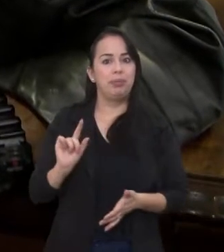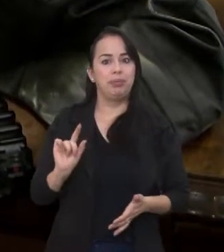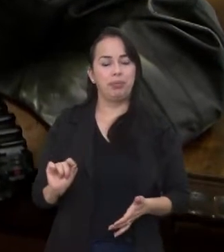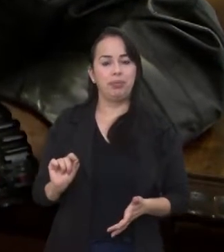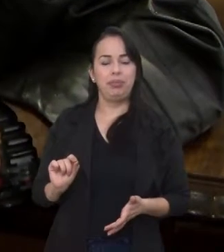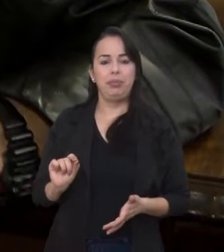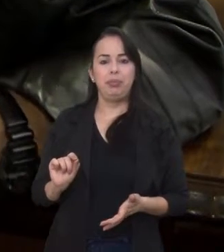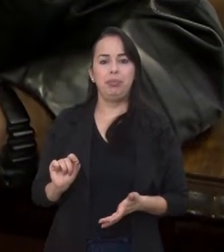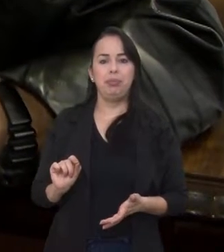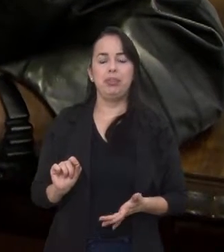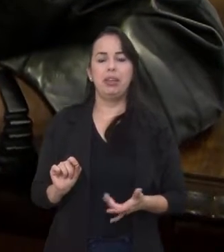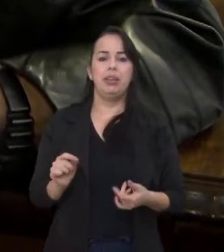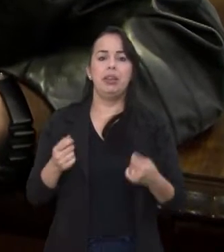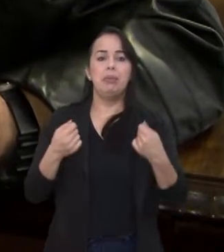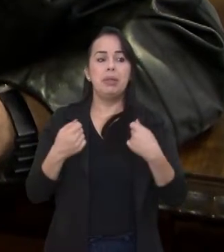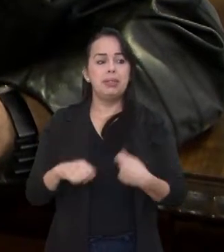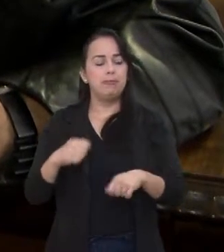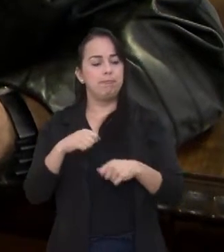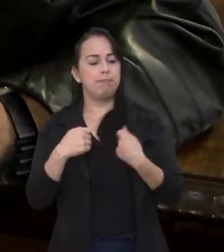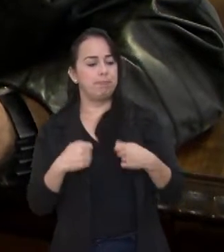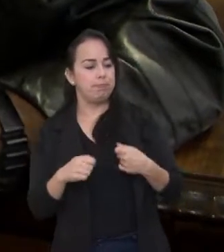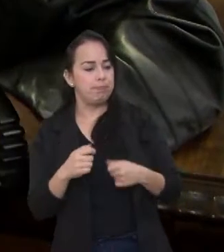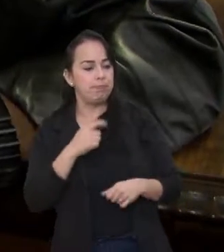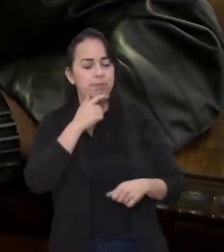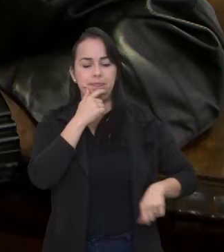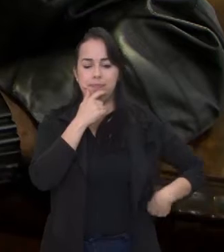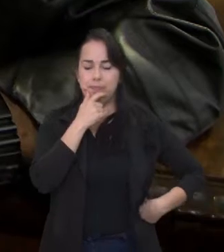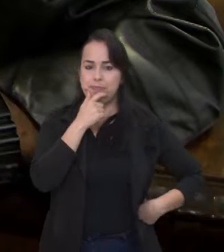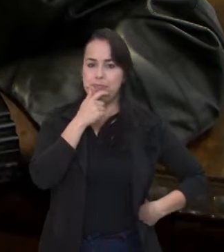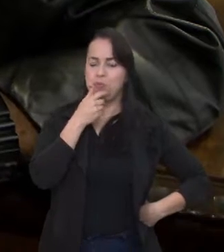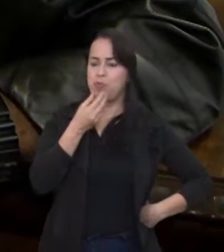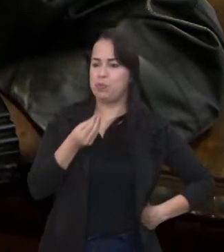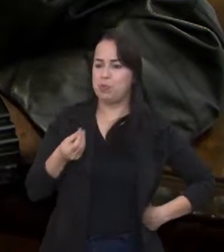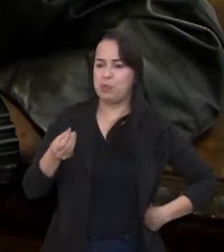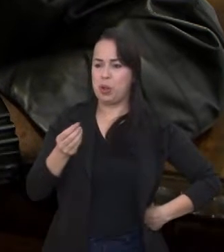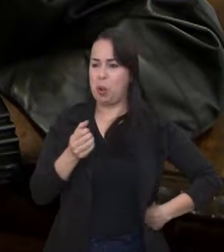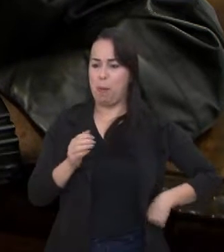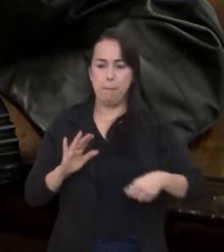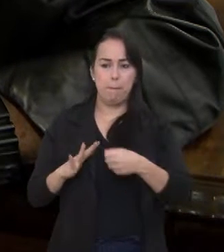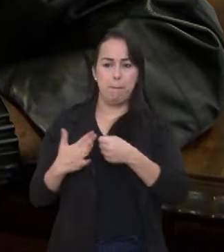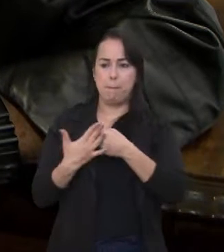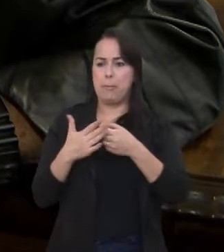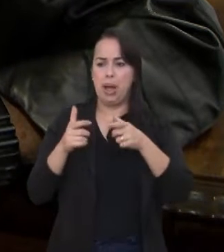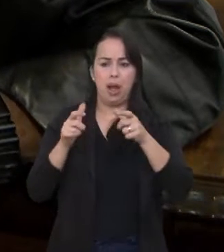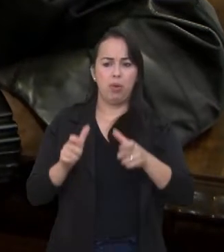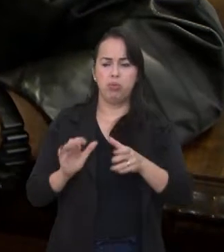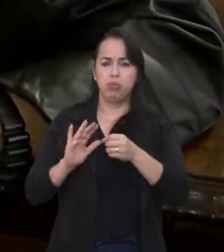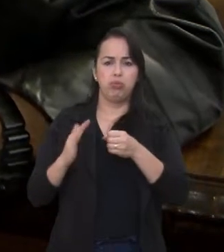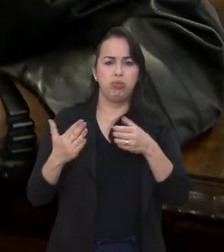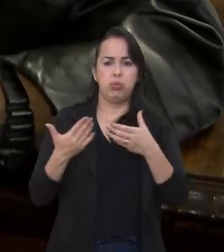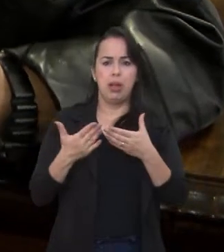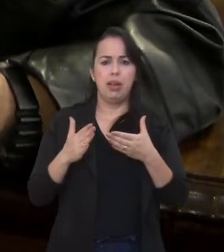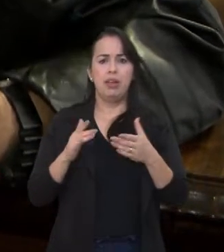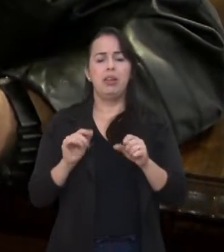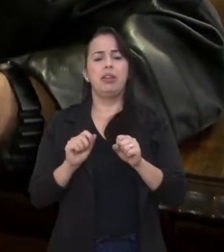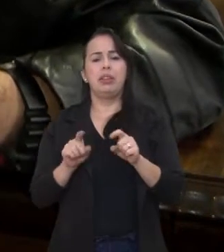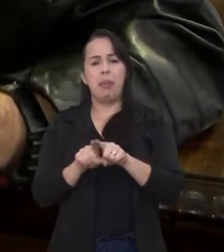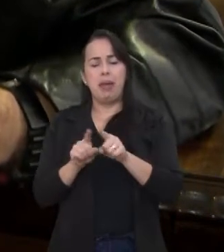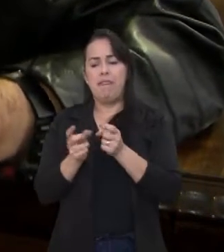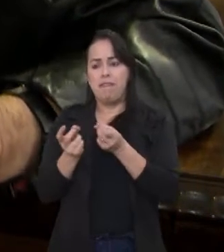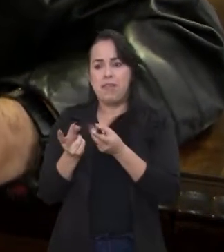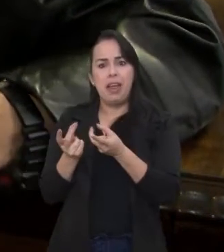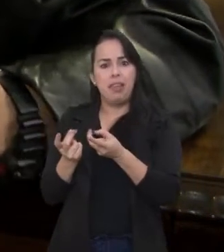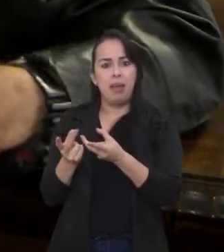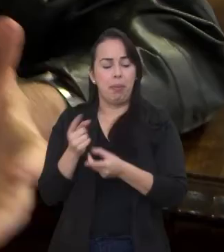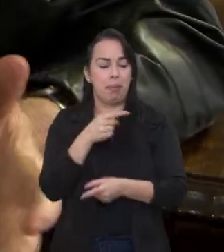não, precisamos fazer um bairro, um outro bairro para fazer um outro